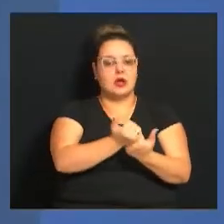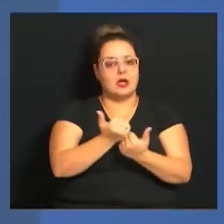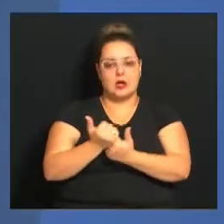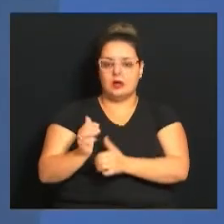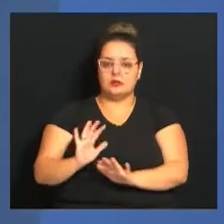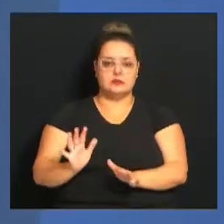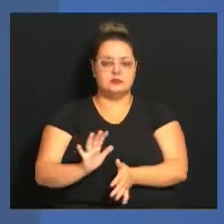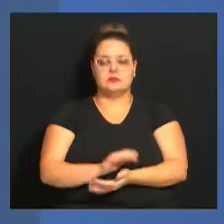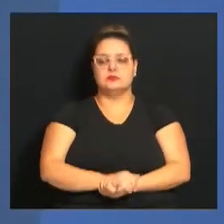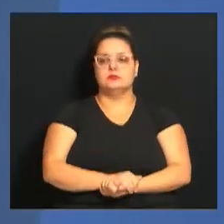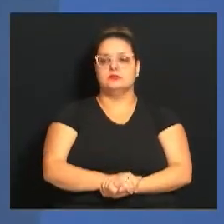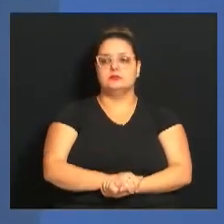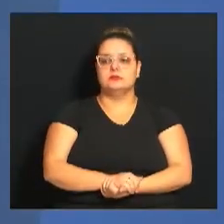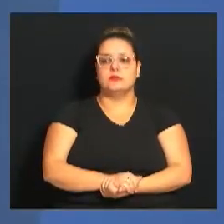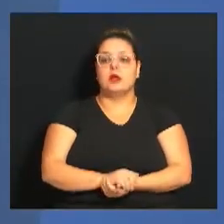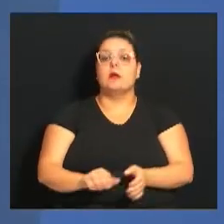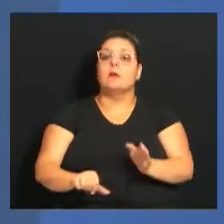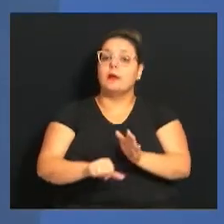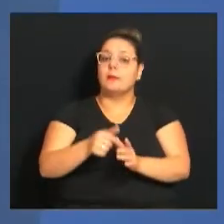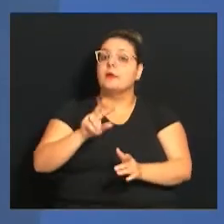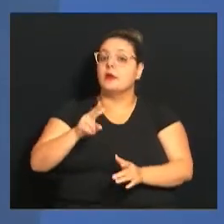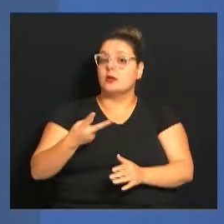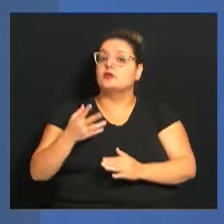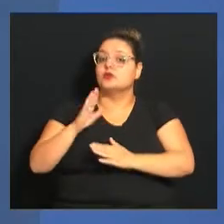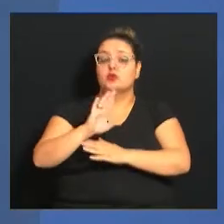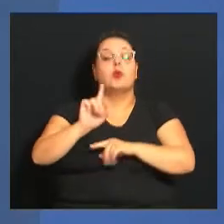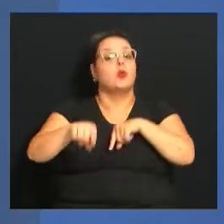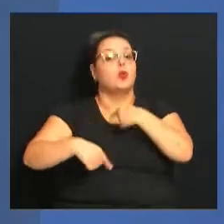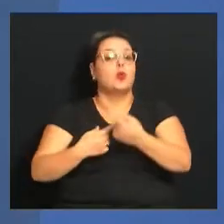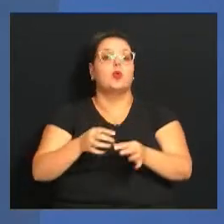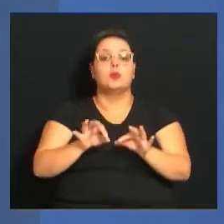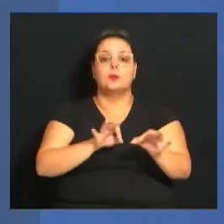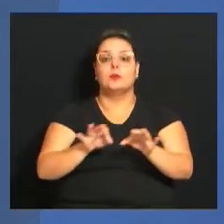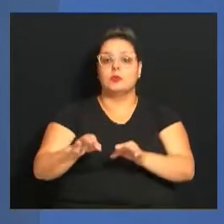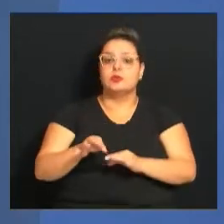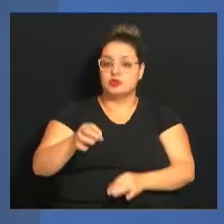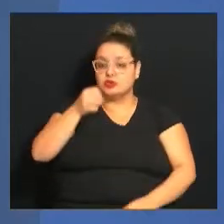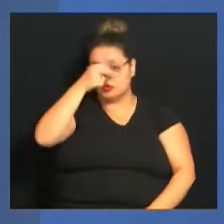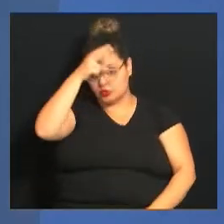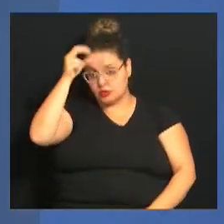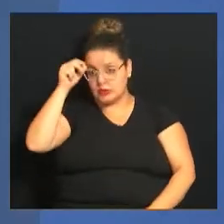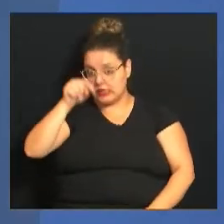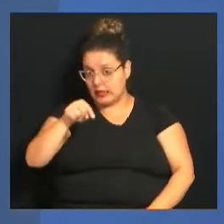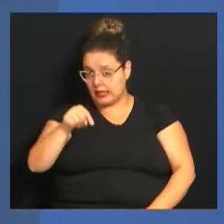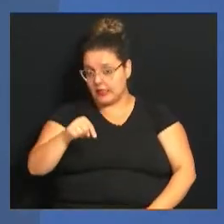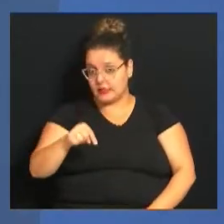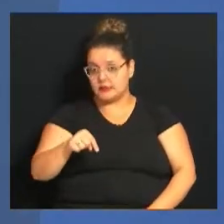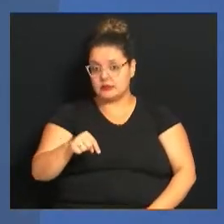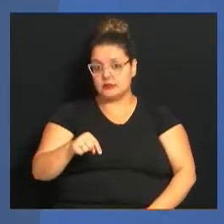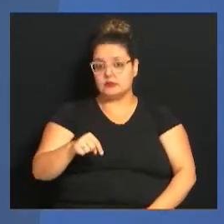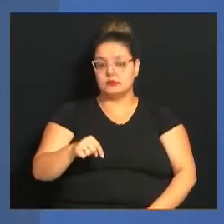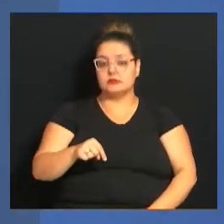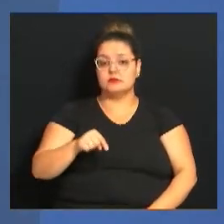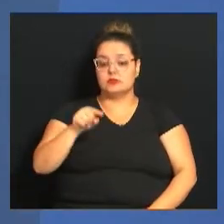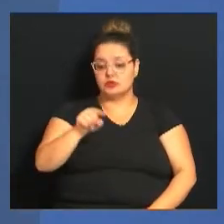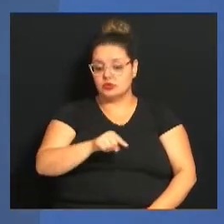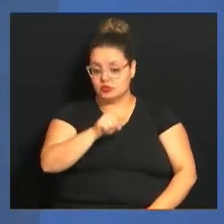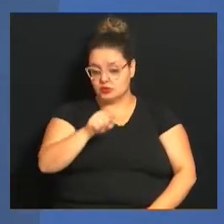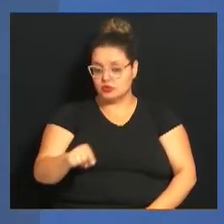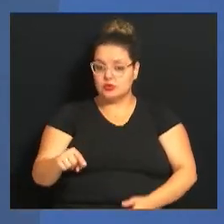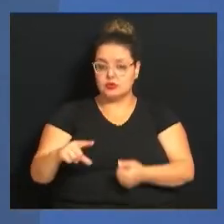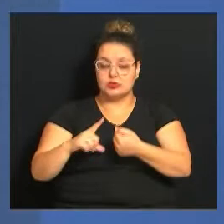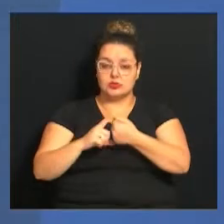E pela primeira vez, a Câmara discutiu um outro projeto do prefeito. Esse trata de revogar artigos da